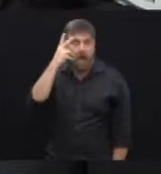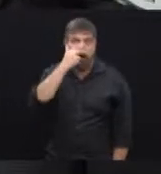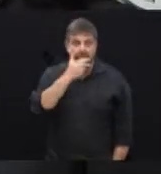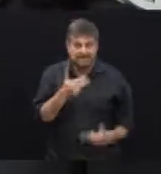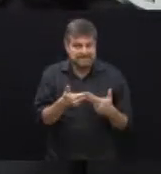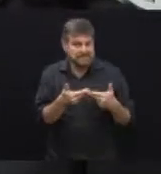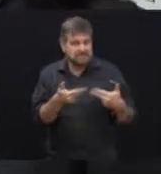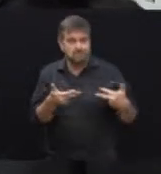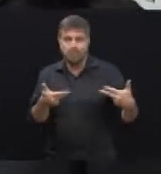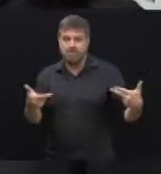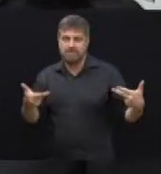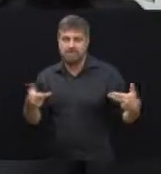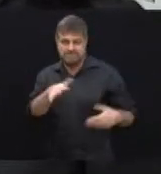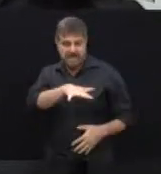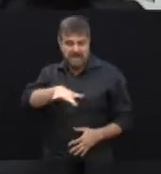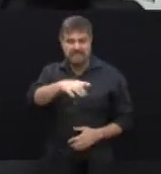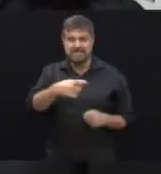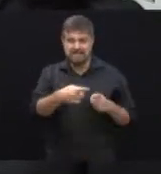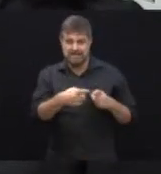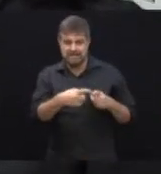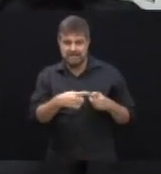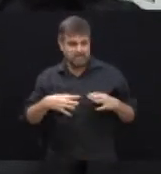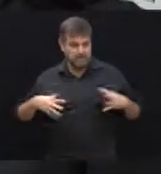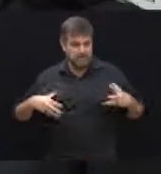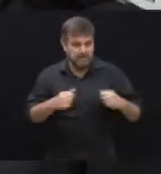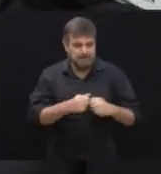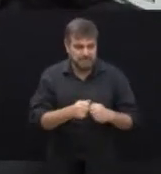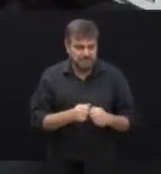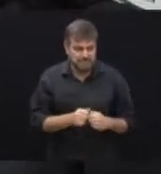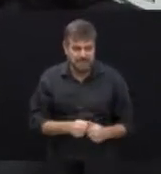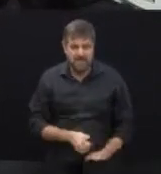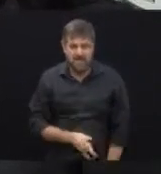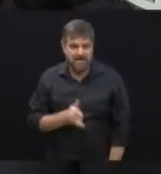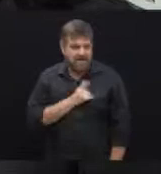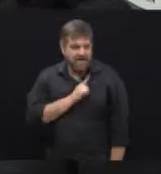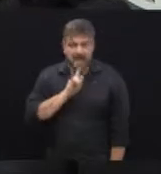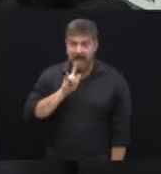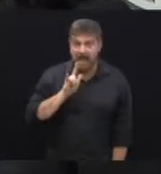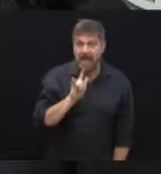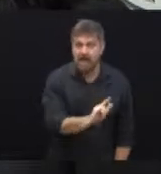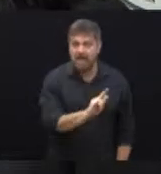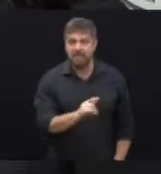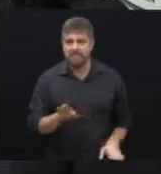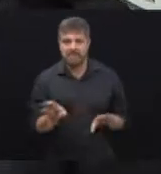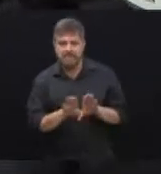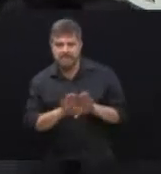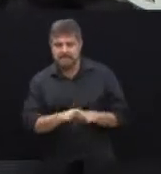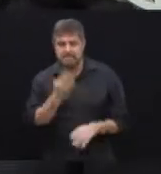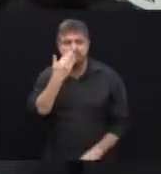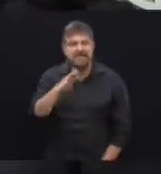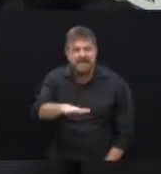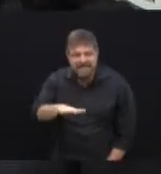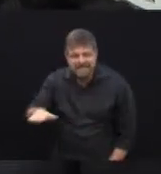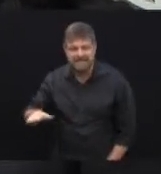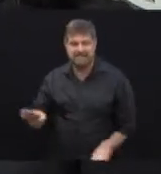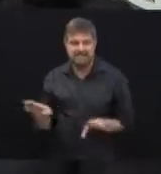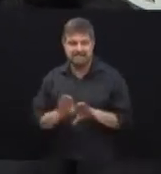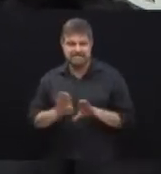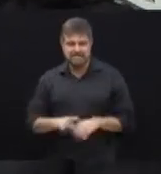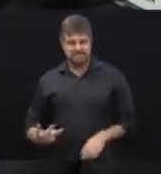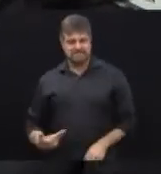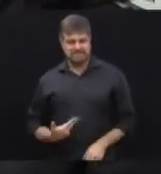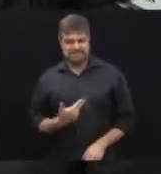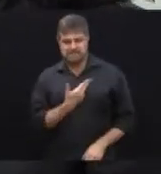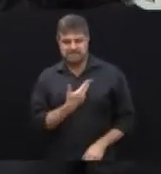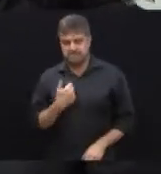coisas, então basicamente com tudo, né, na medicina, as várias subespecialidades, desde a pediatria até